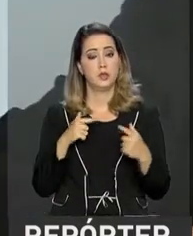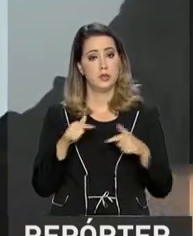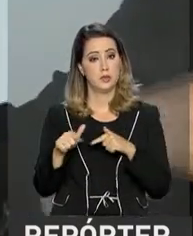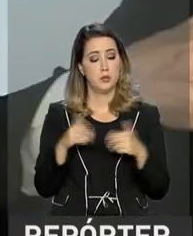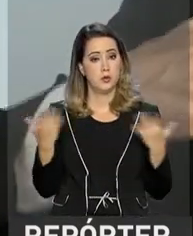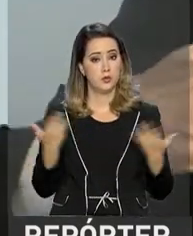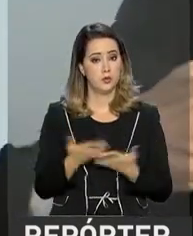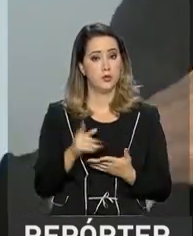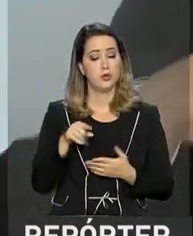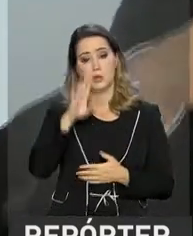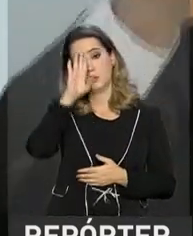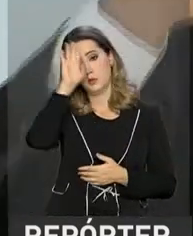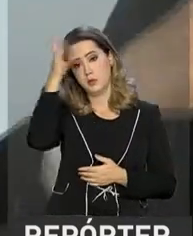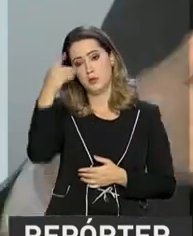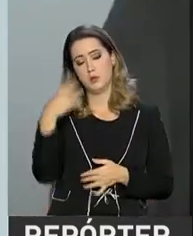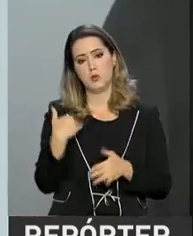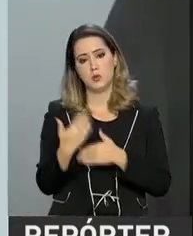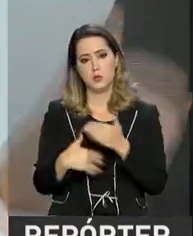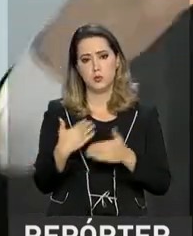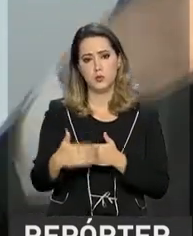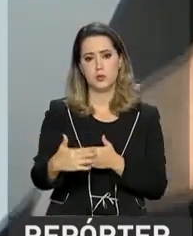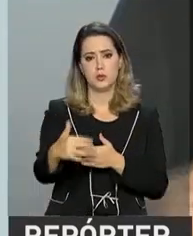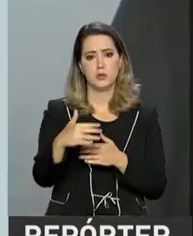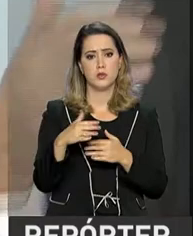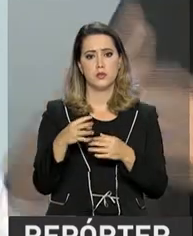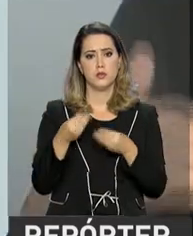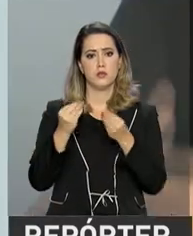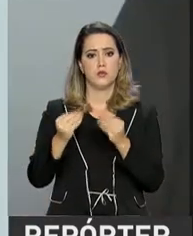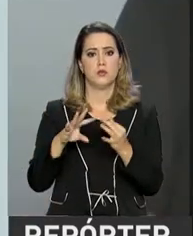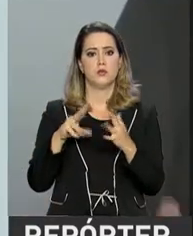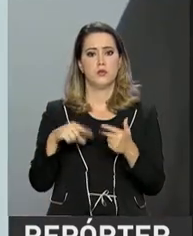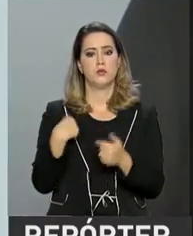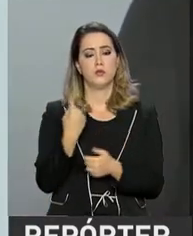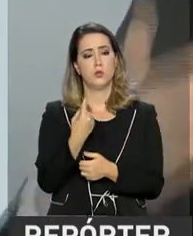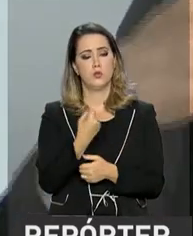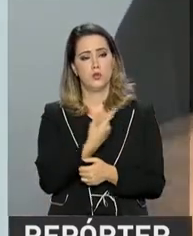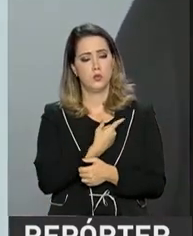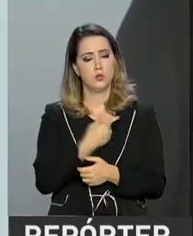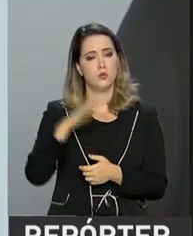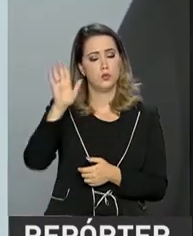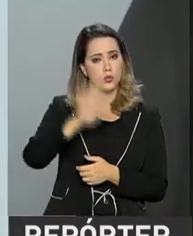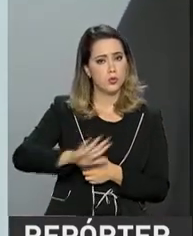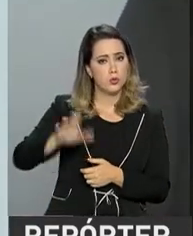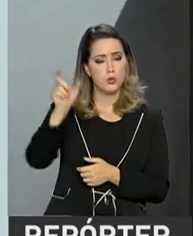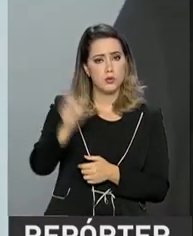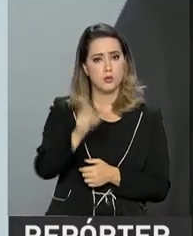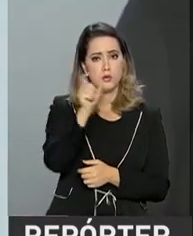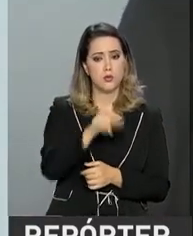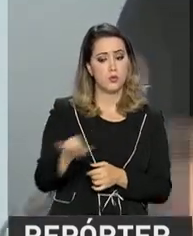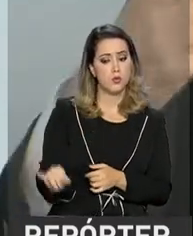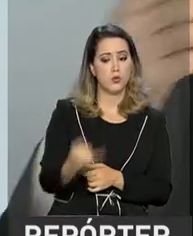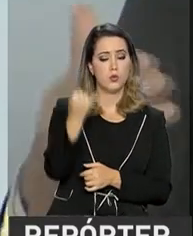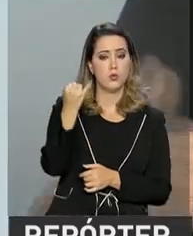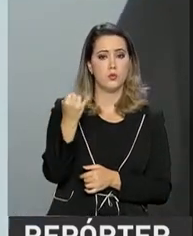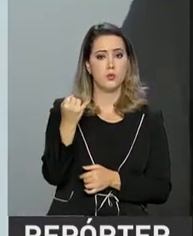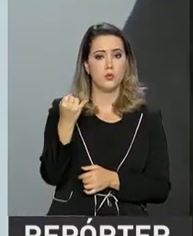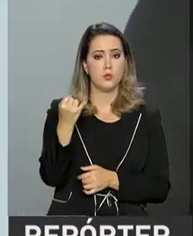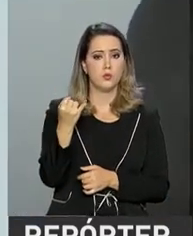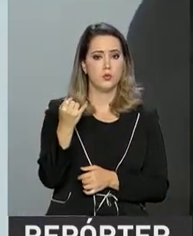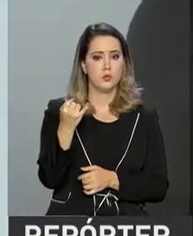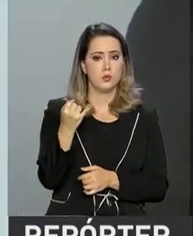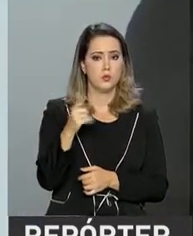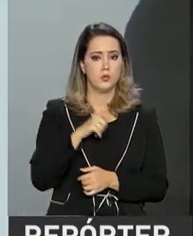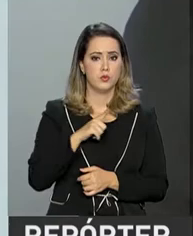mas principalmente começa a colocar todos os brasileiros em um porto com a oportunidade de